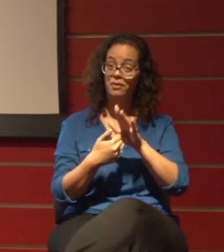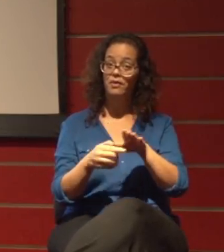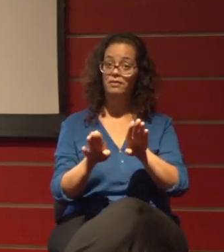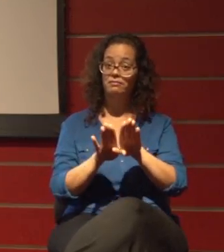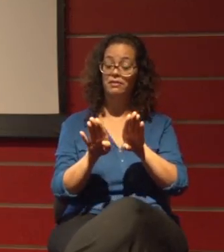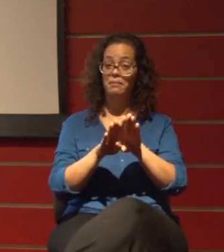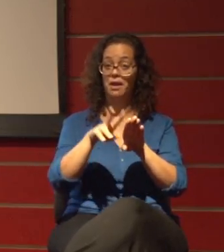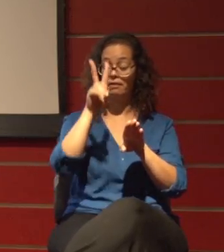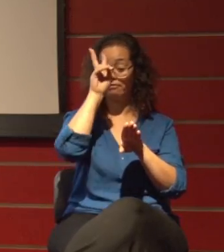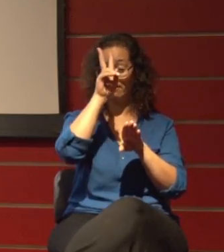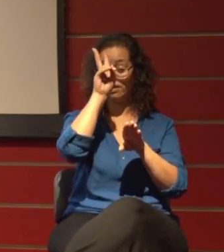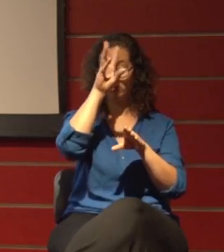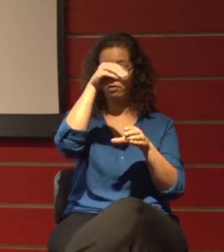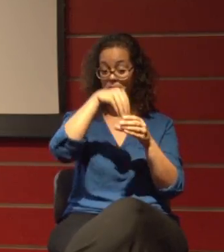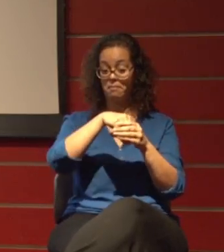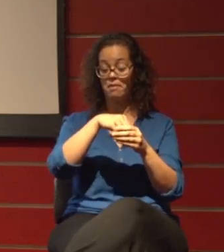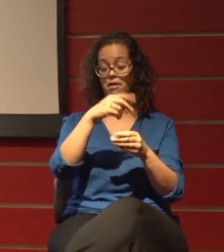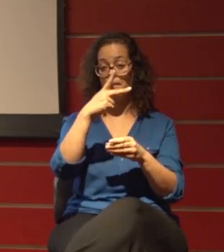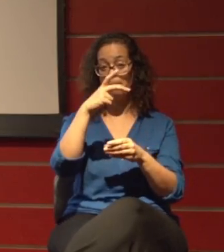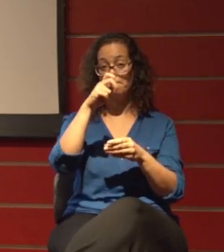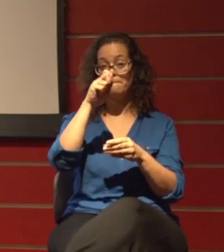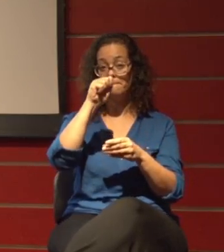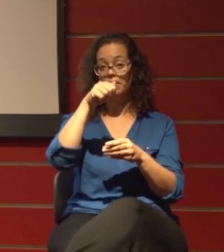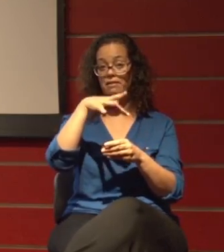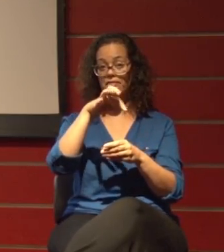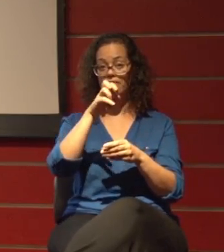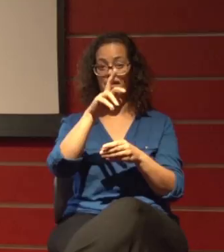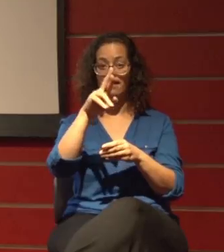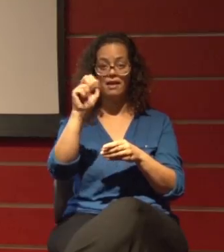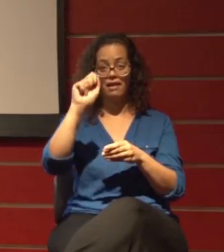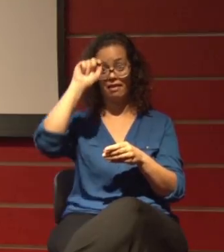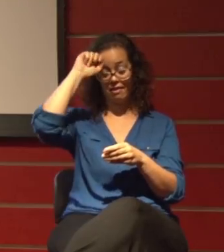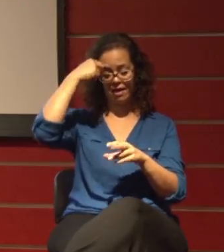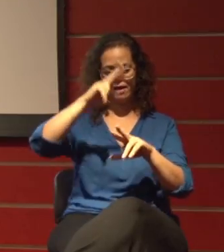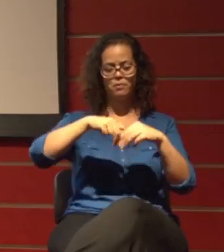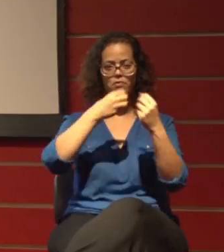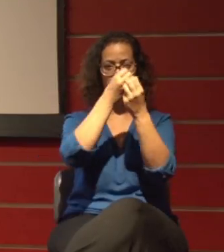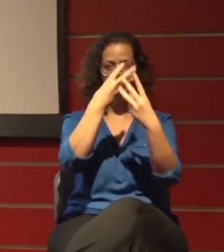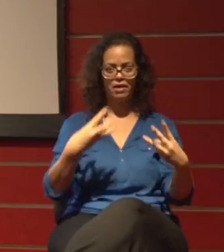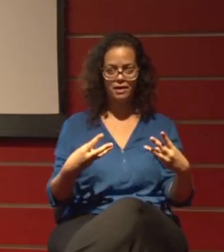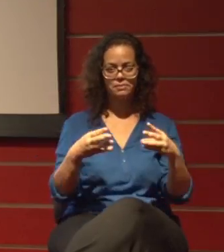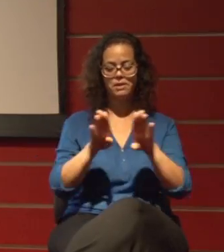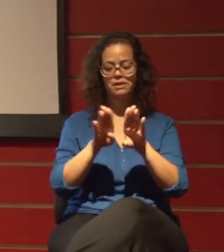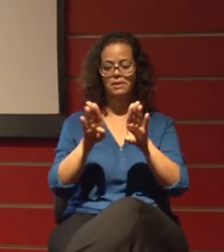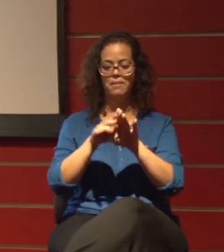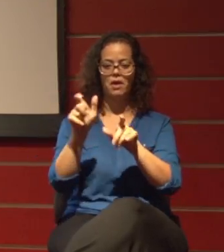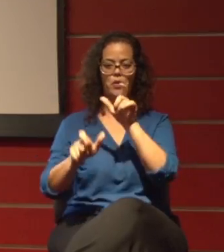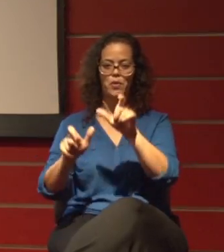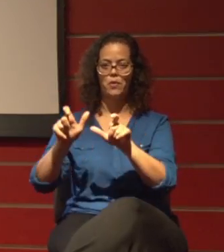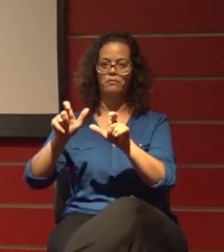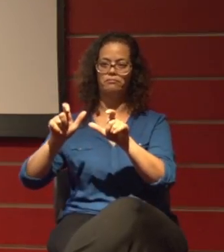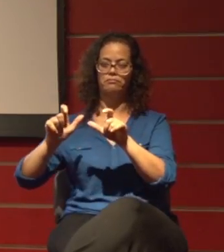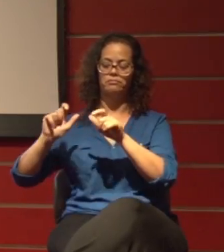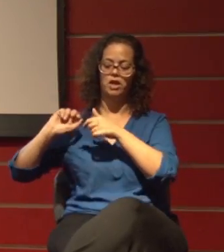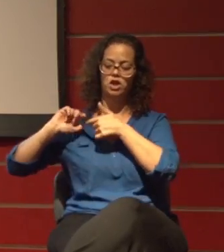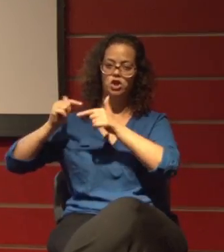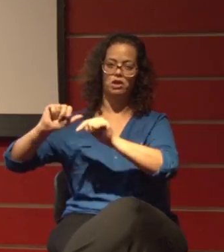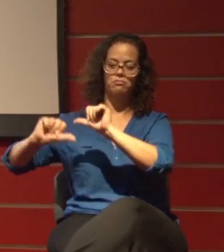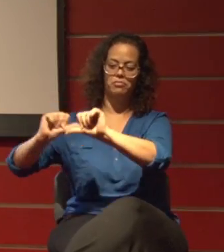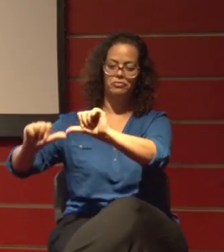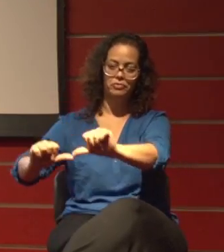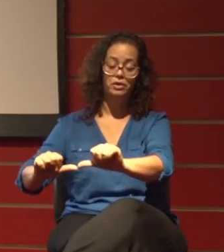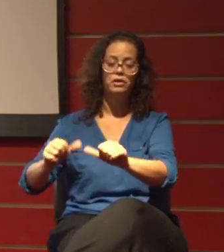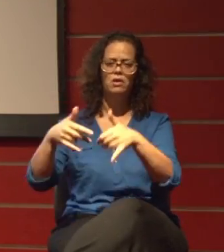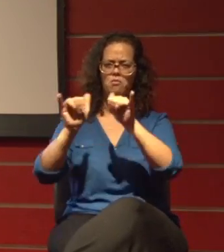história uma citação às panteras negras por conta da condição dos x-men dos Mutantes né enfim isso foi extremamente profanado pelo